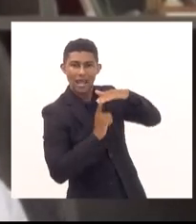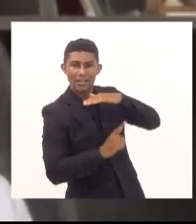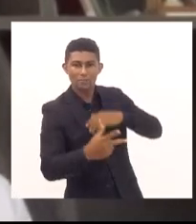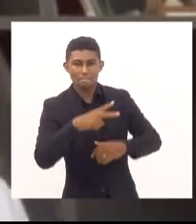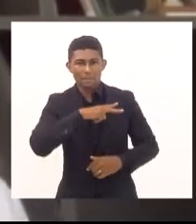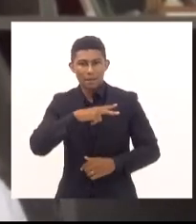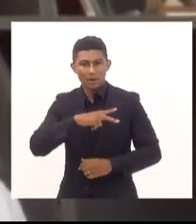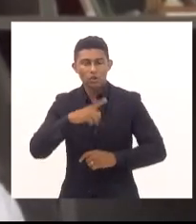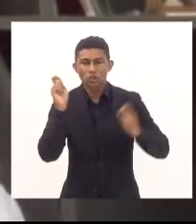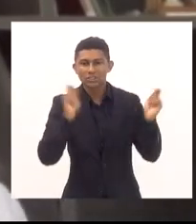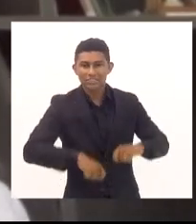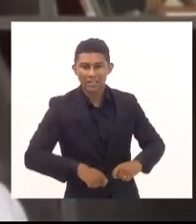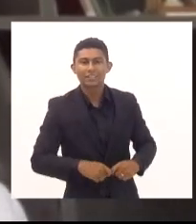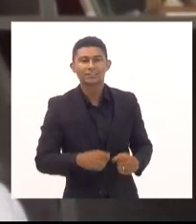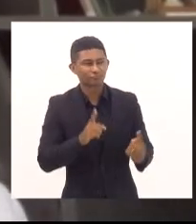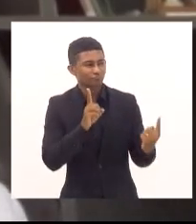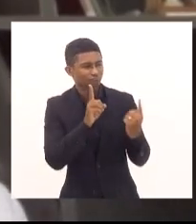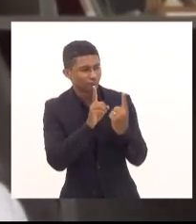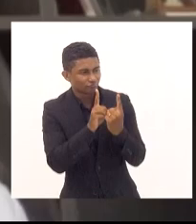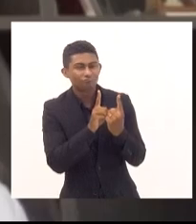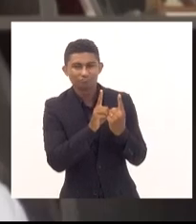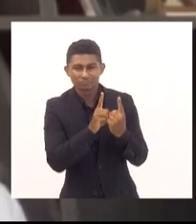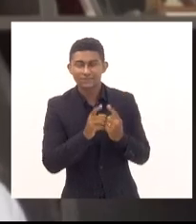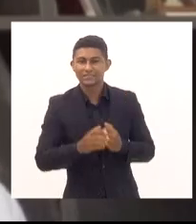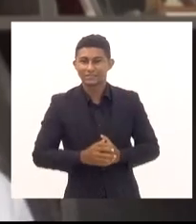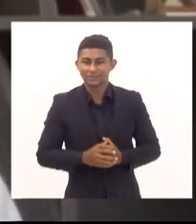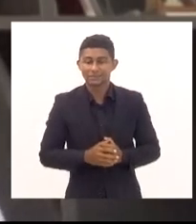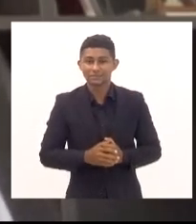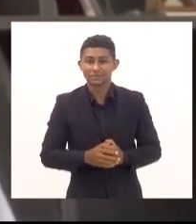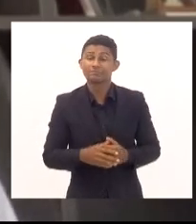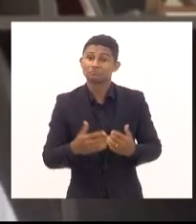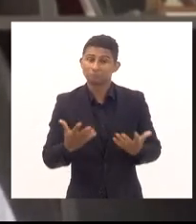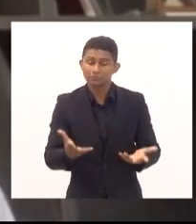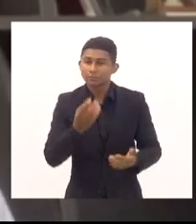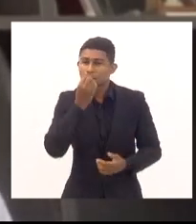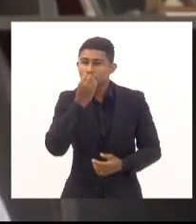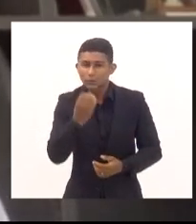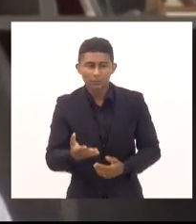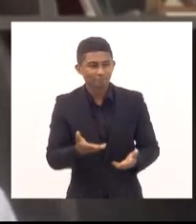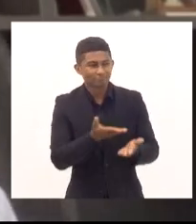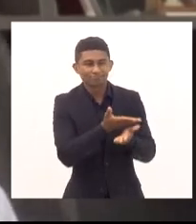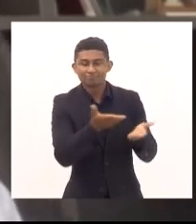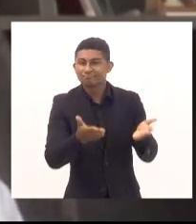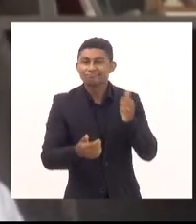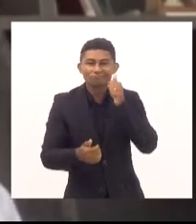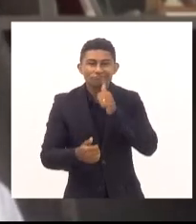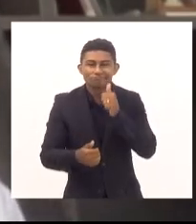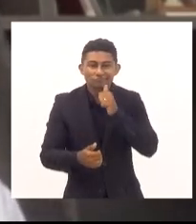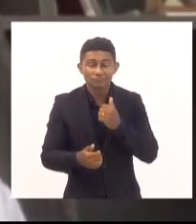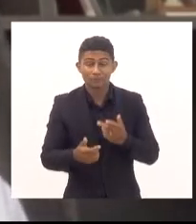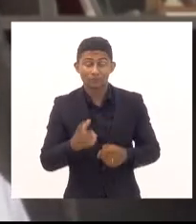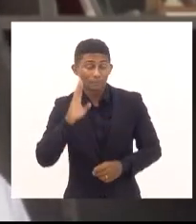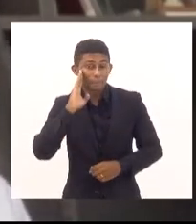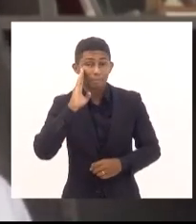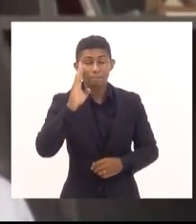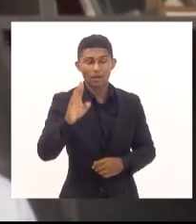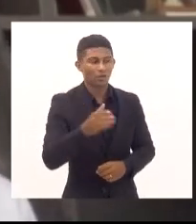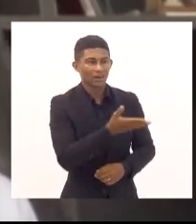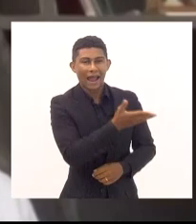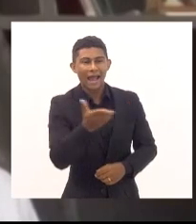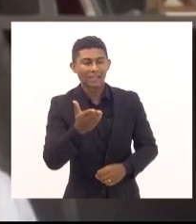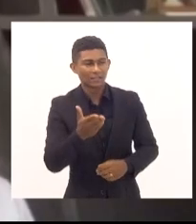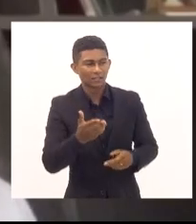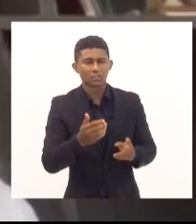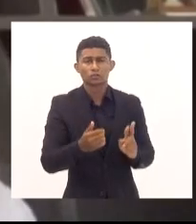isso dá um salto de qualidade muito grande na vida dessa mulher, principalmente aquelas que são chefes de